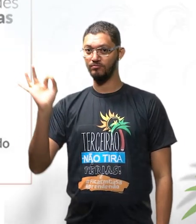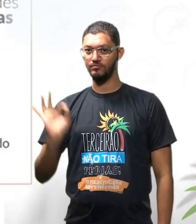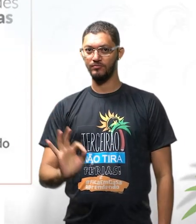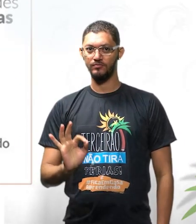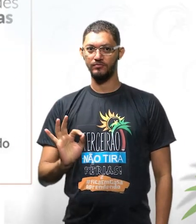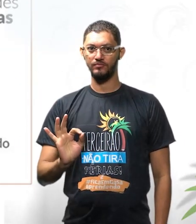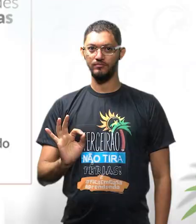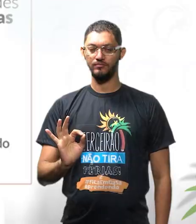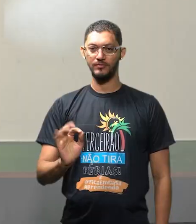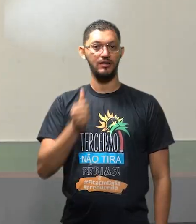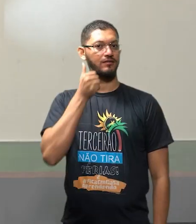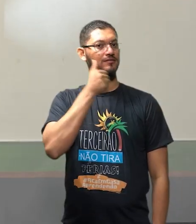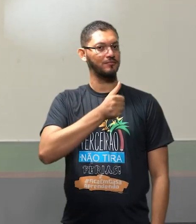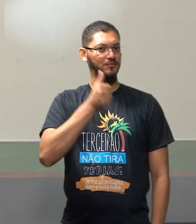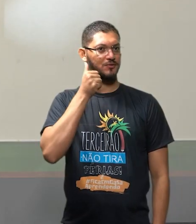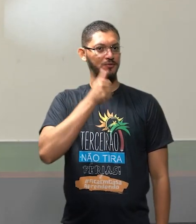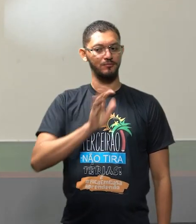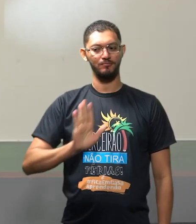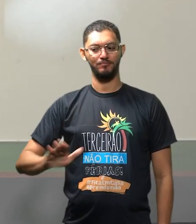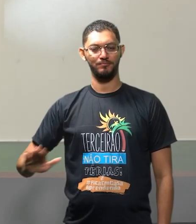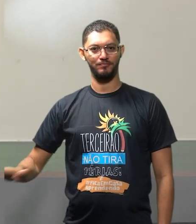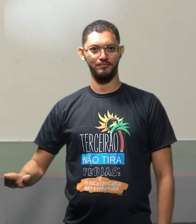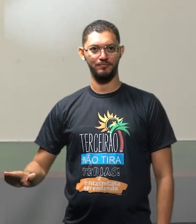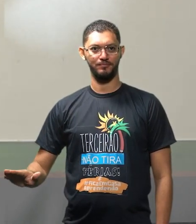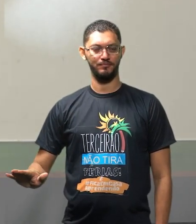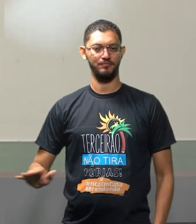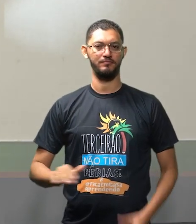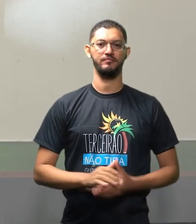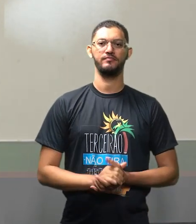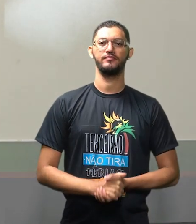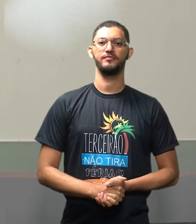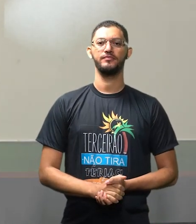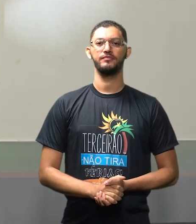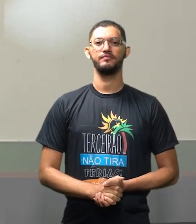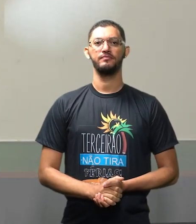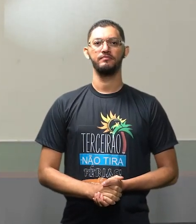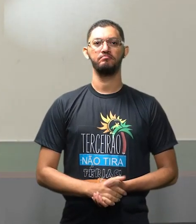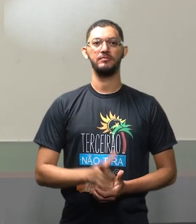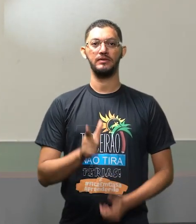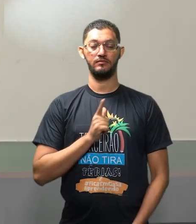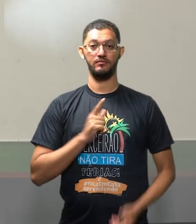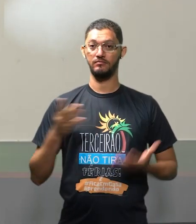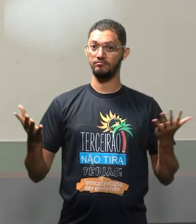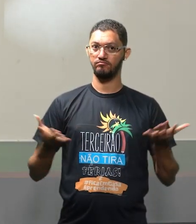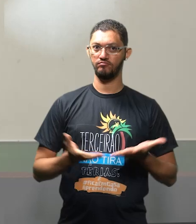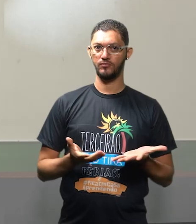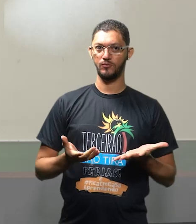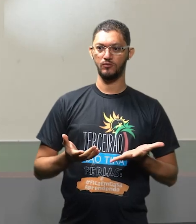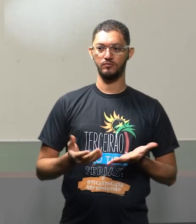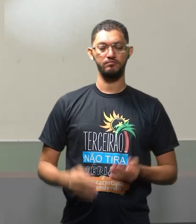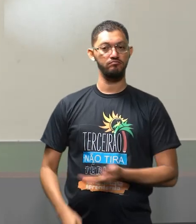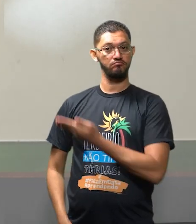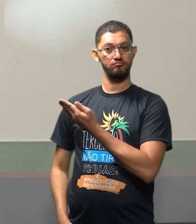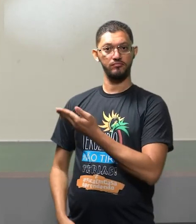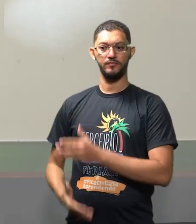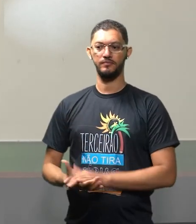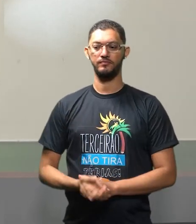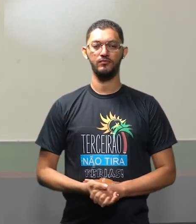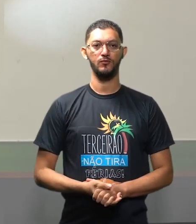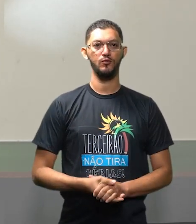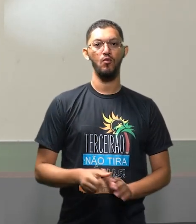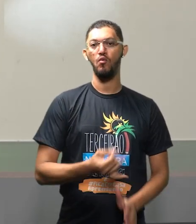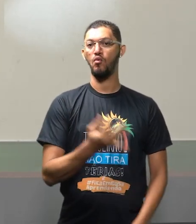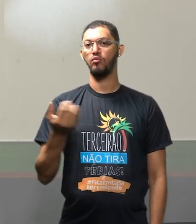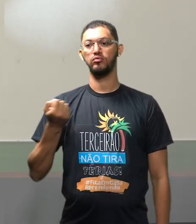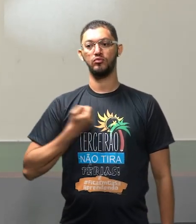94% são meninas, são, portanto, do sexo feminino. Temos agora, no outro slide, outros